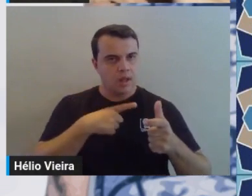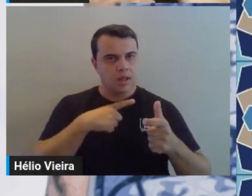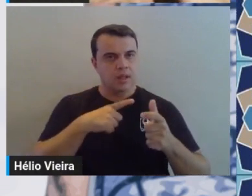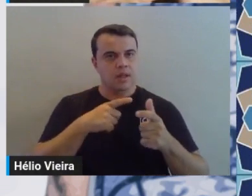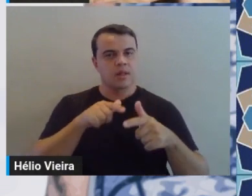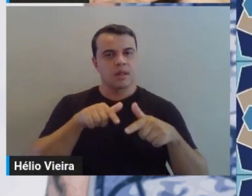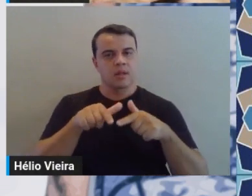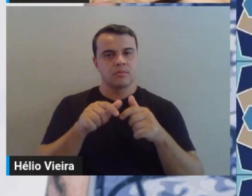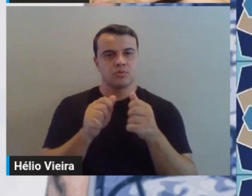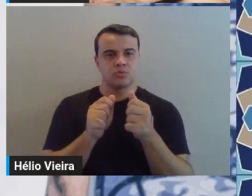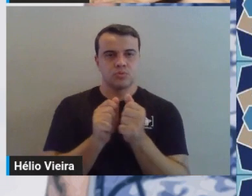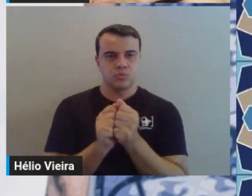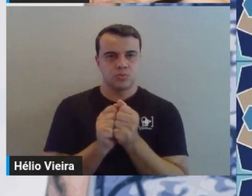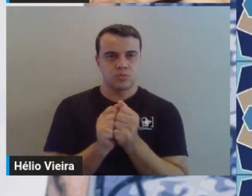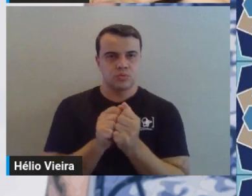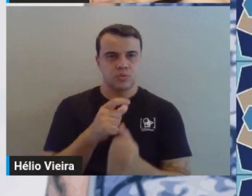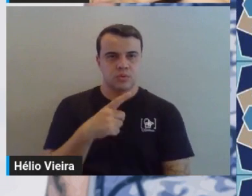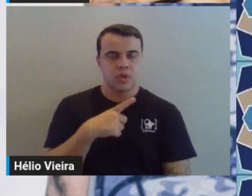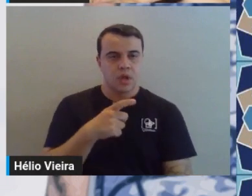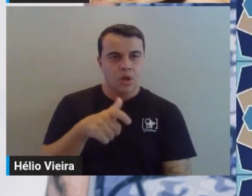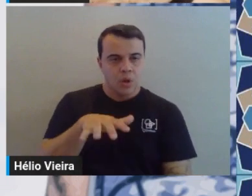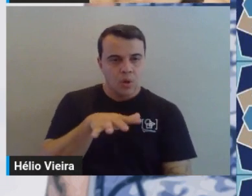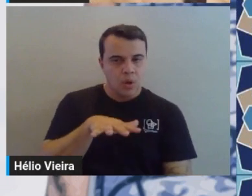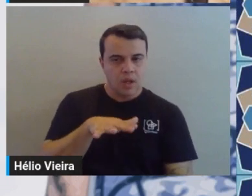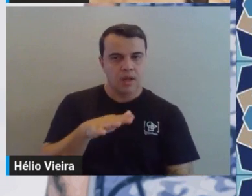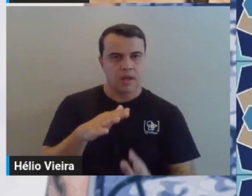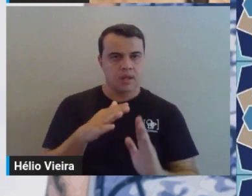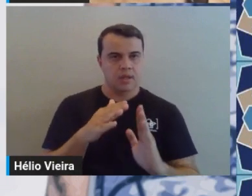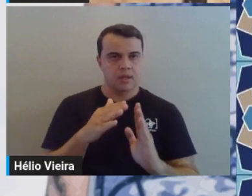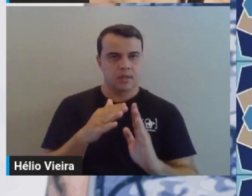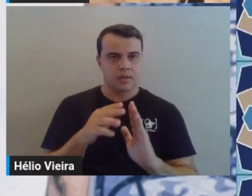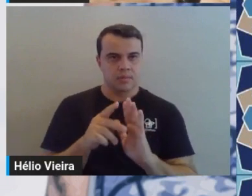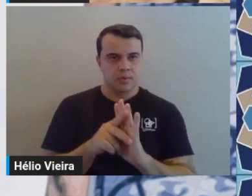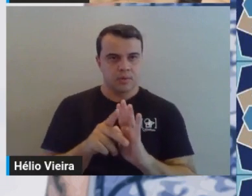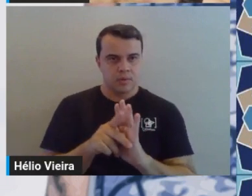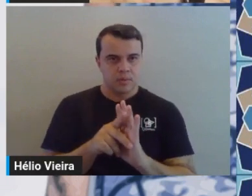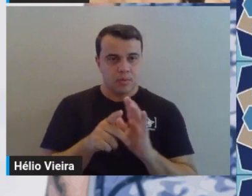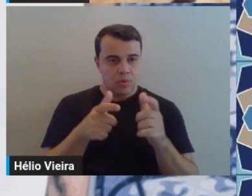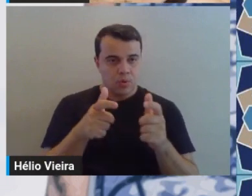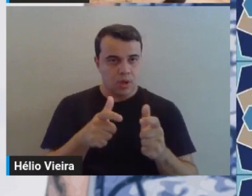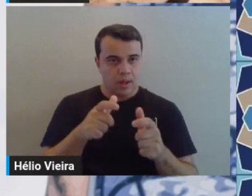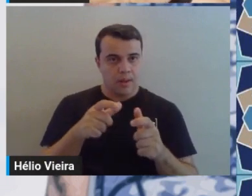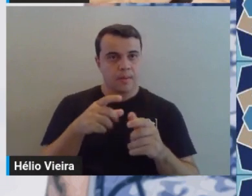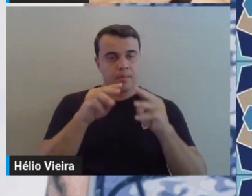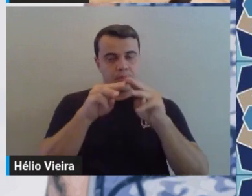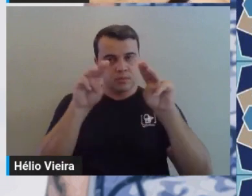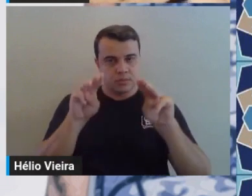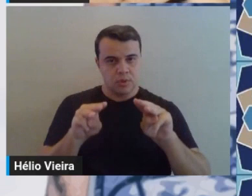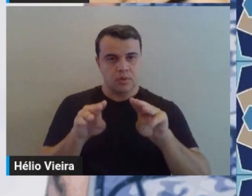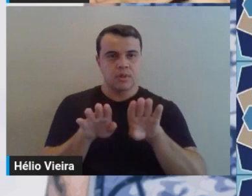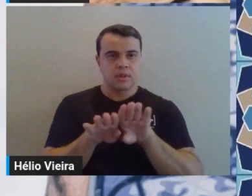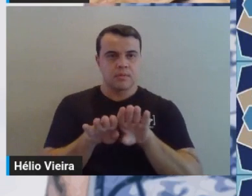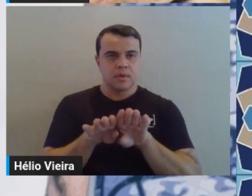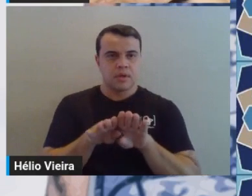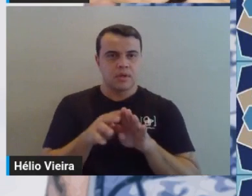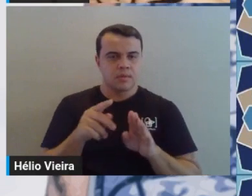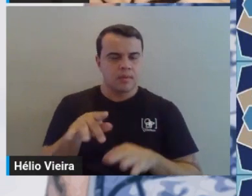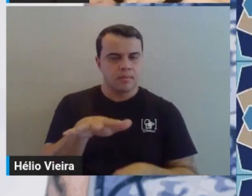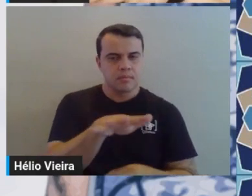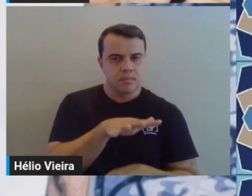trabalhos para o espaço da casa, o espaço do museu e também o seu redor,